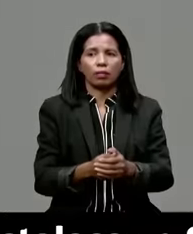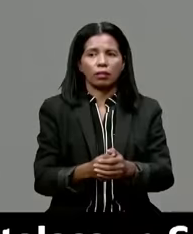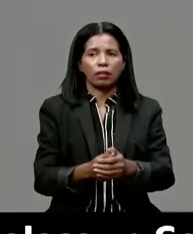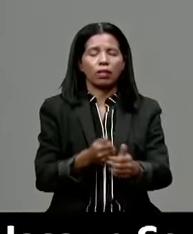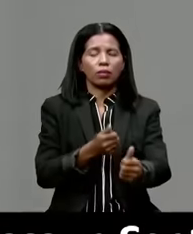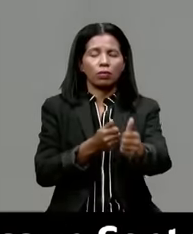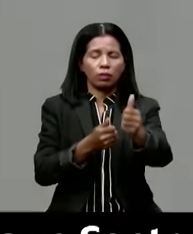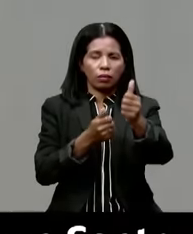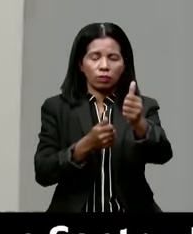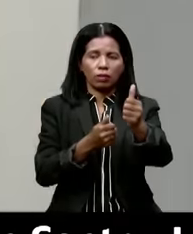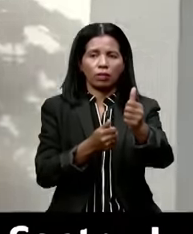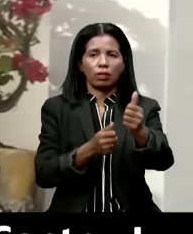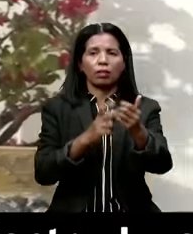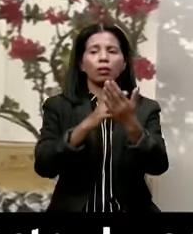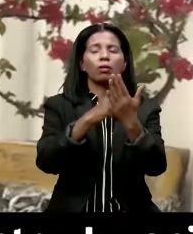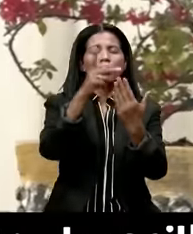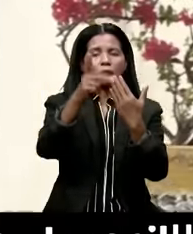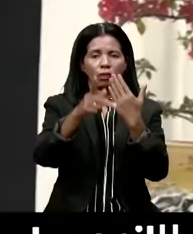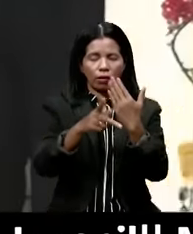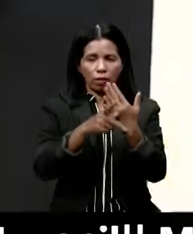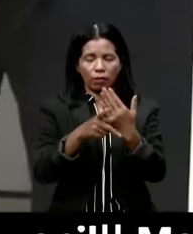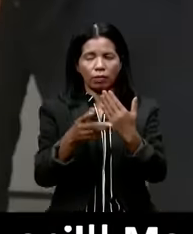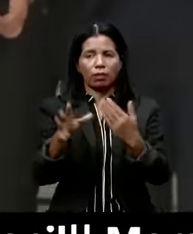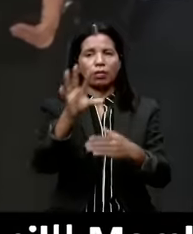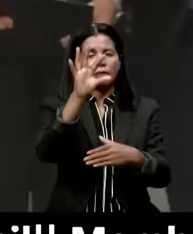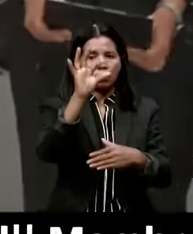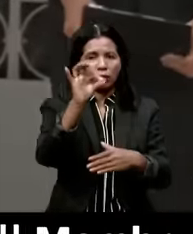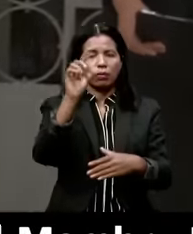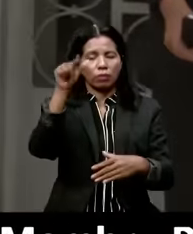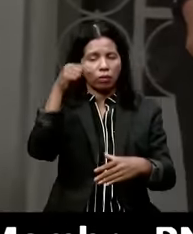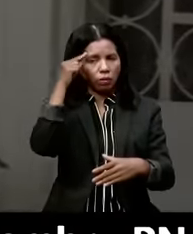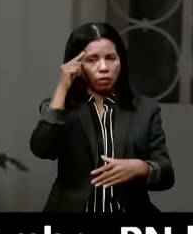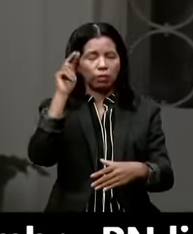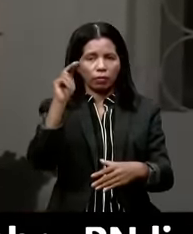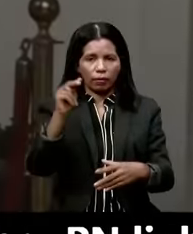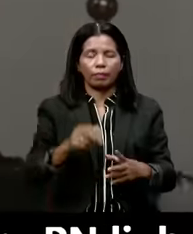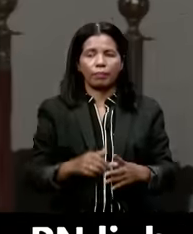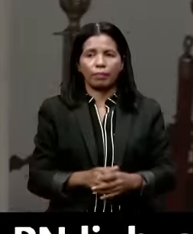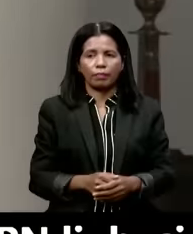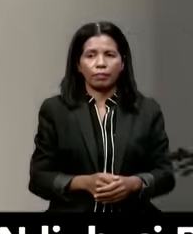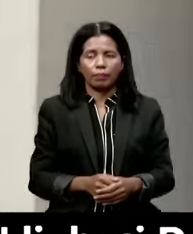cumpre programa, nono governo nia.